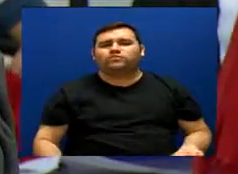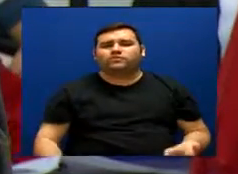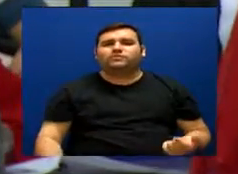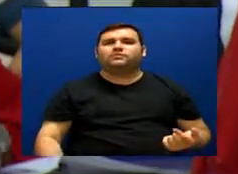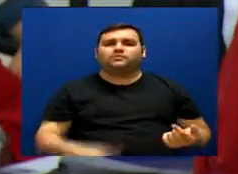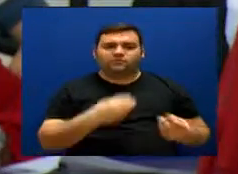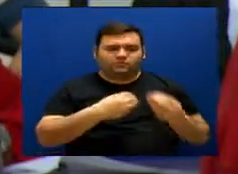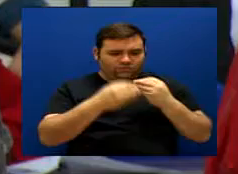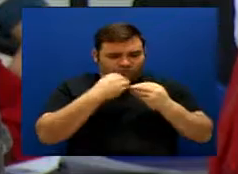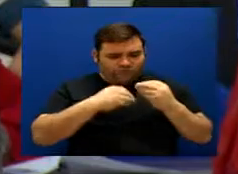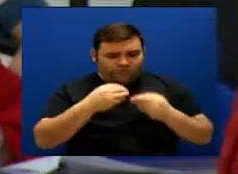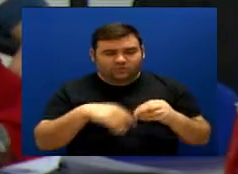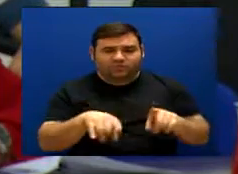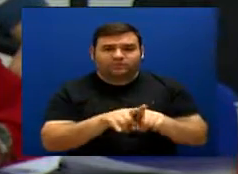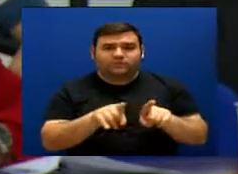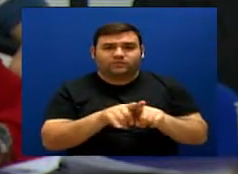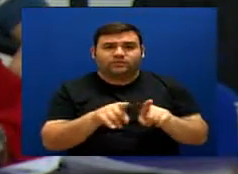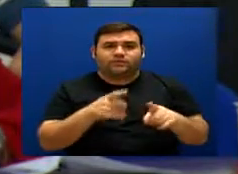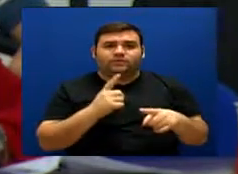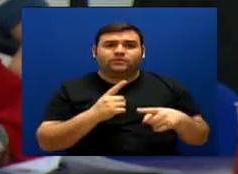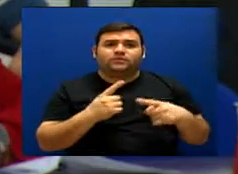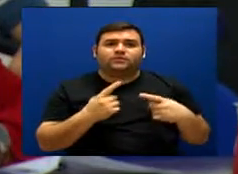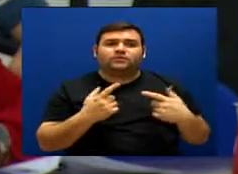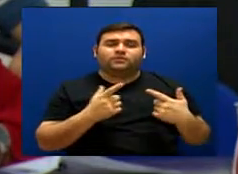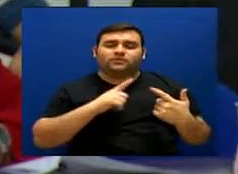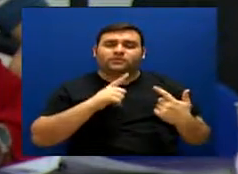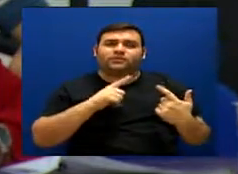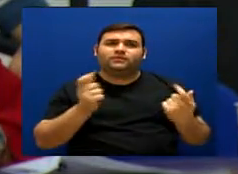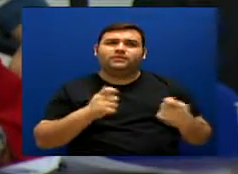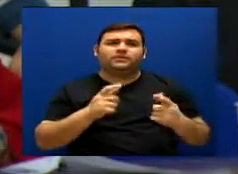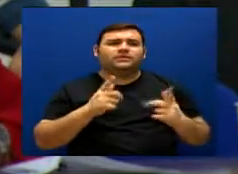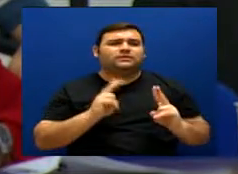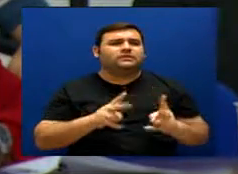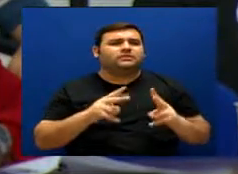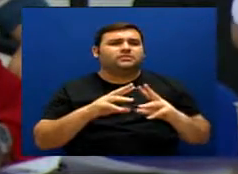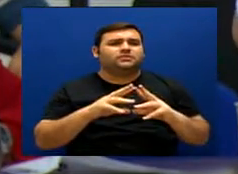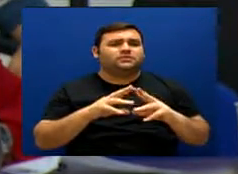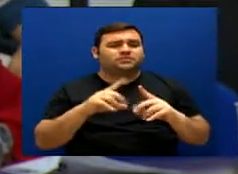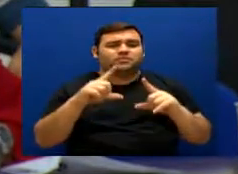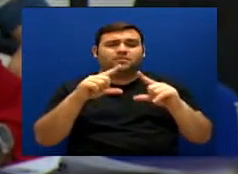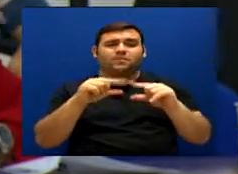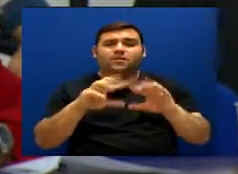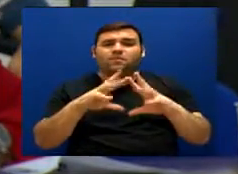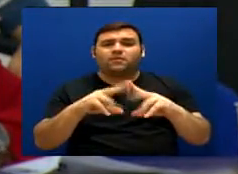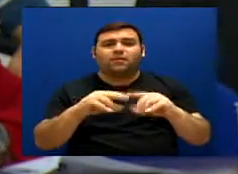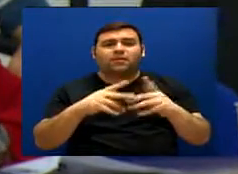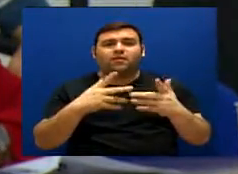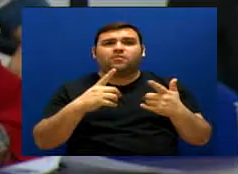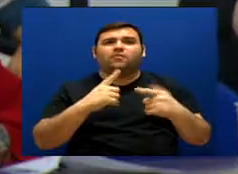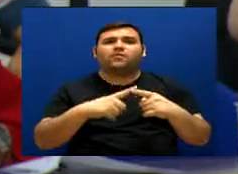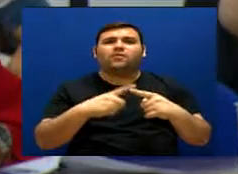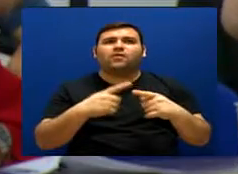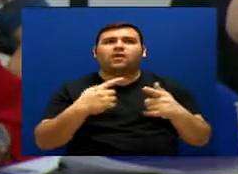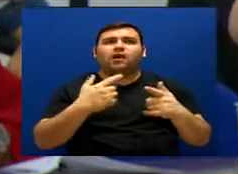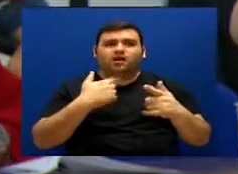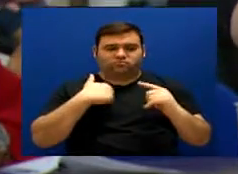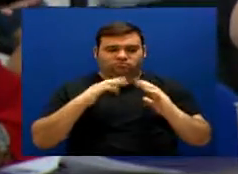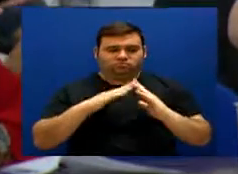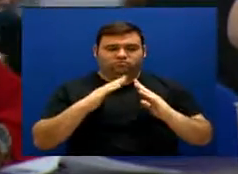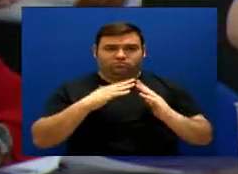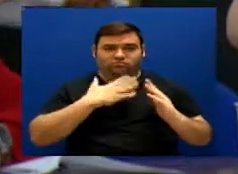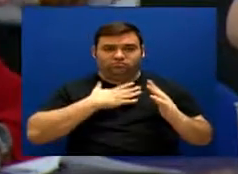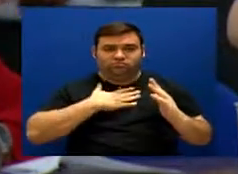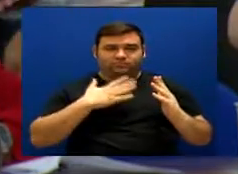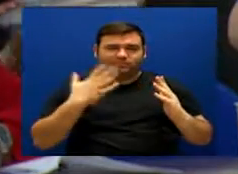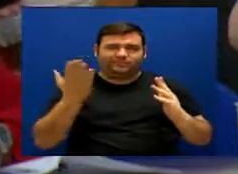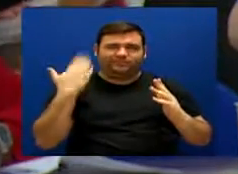desse alimento, que hoje está ficando cada vez mais escasso e afastando essas aves. Digo isso porque no meu quintal